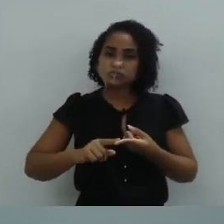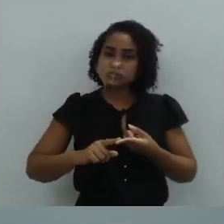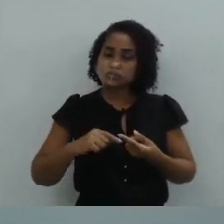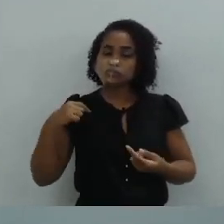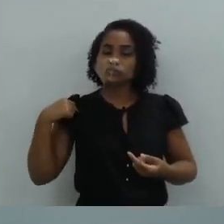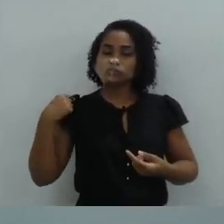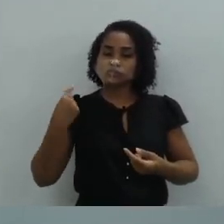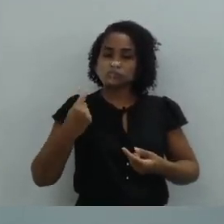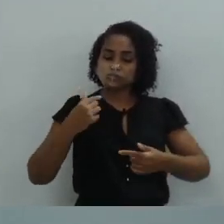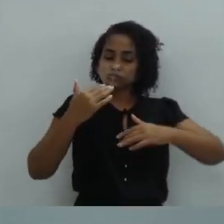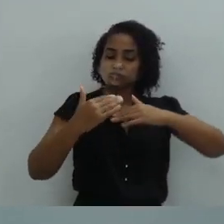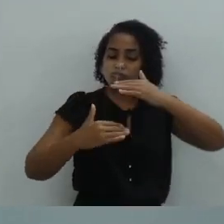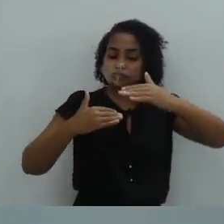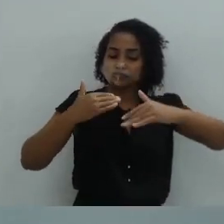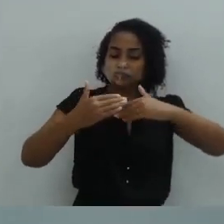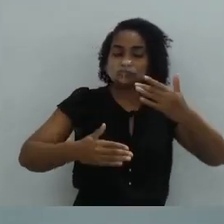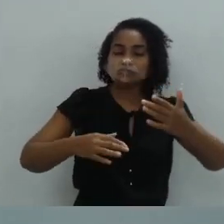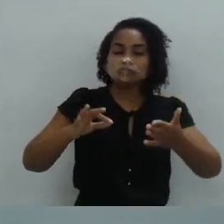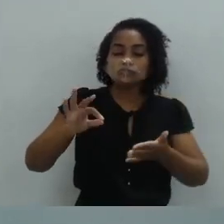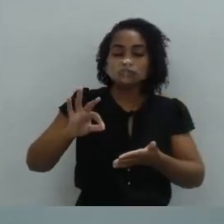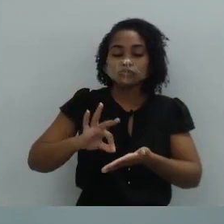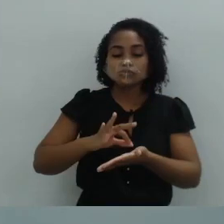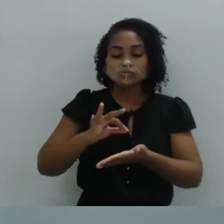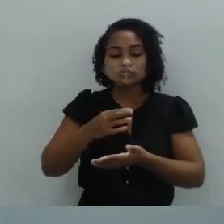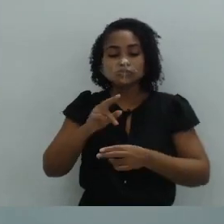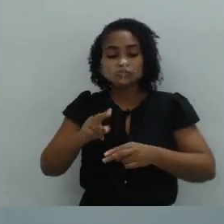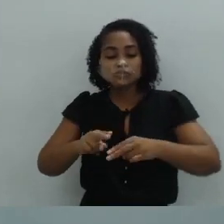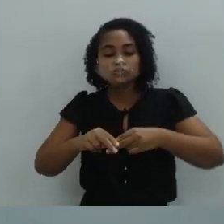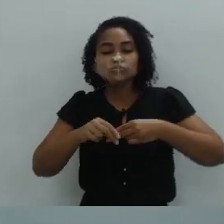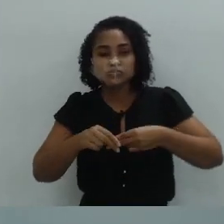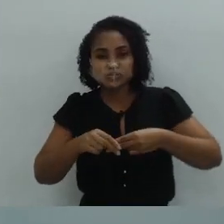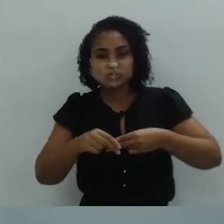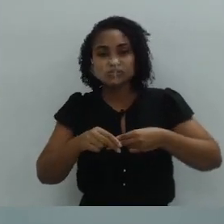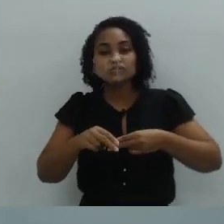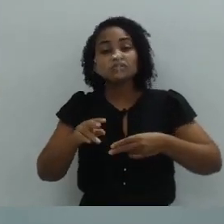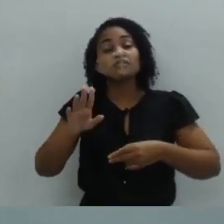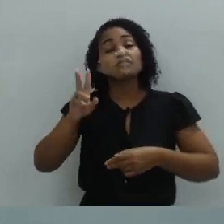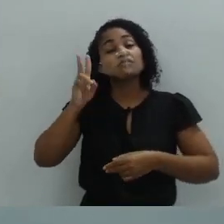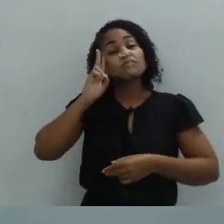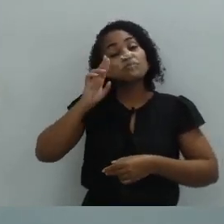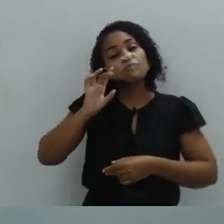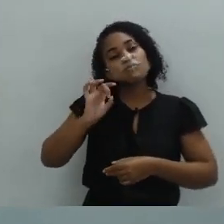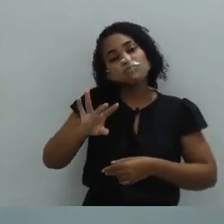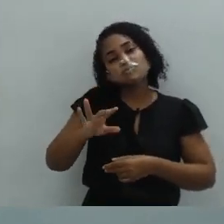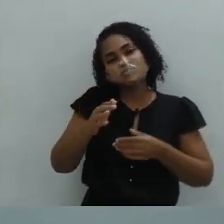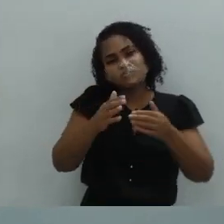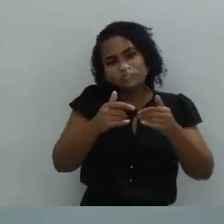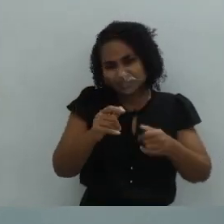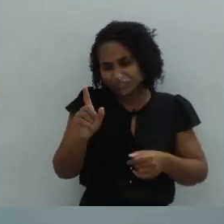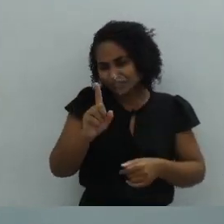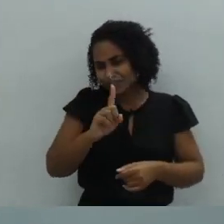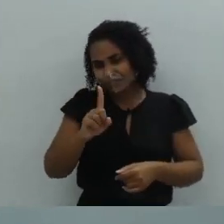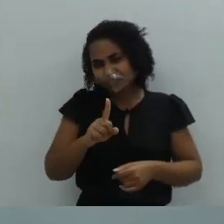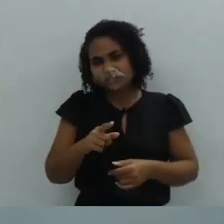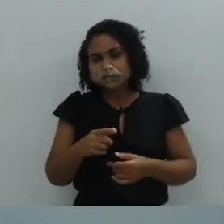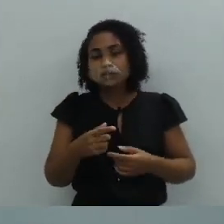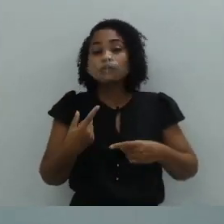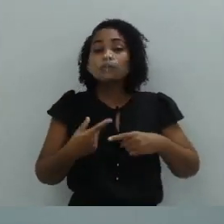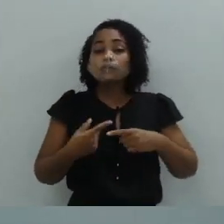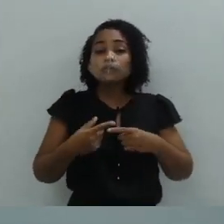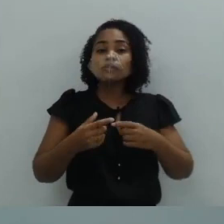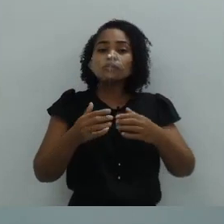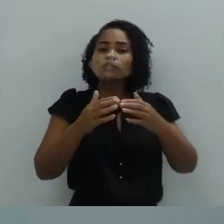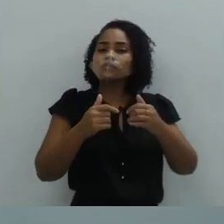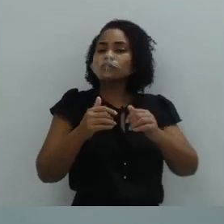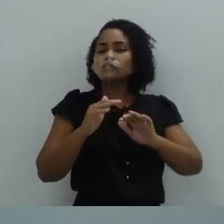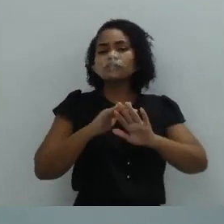vai desenvolver a justificativa. Lembrando que não é só solicitar, eu tenho que justificar.